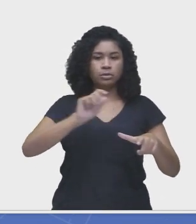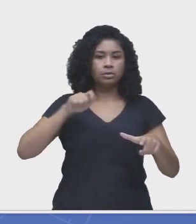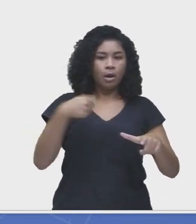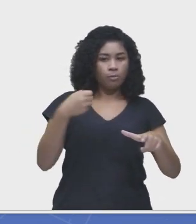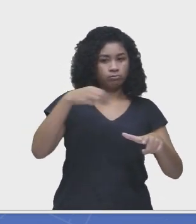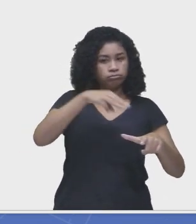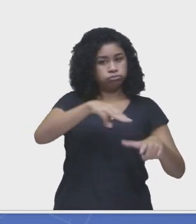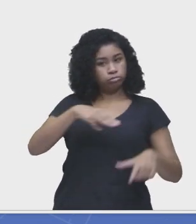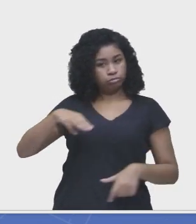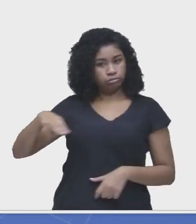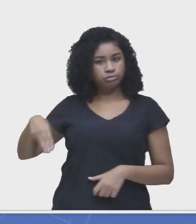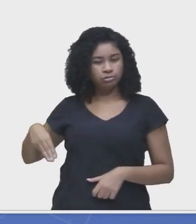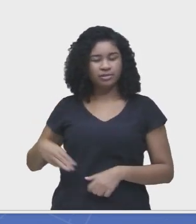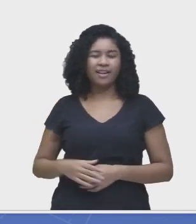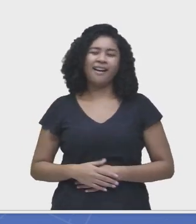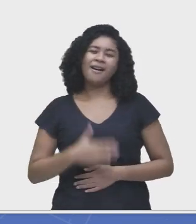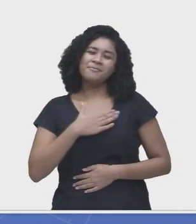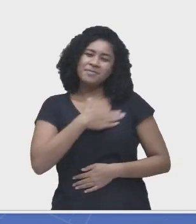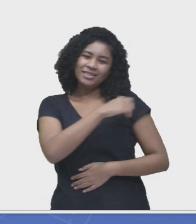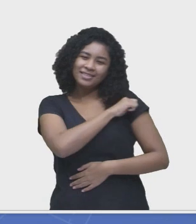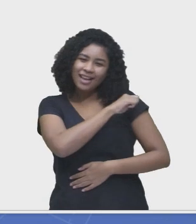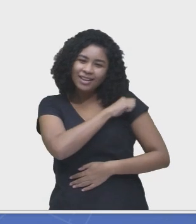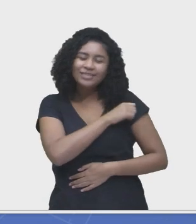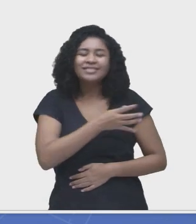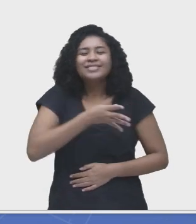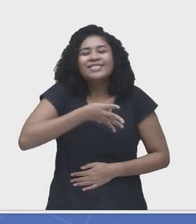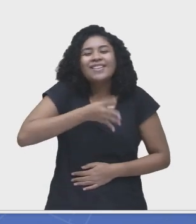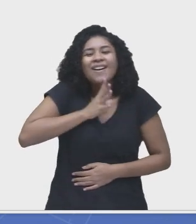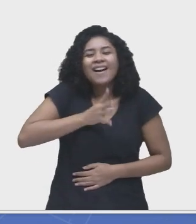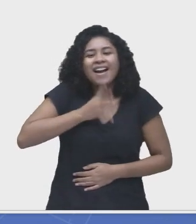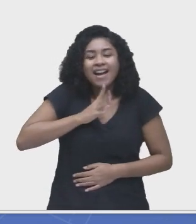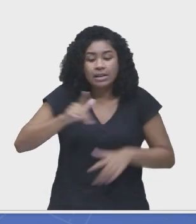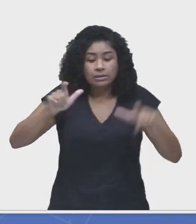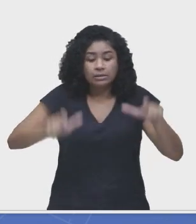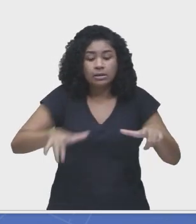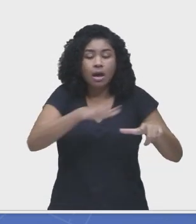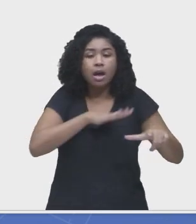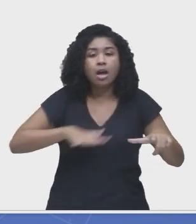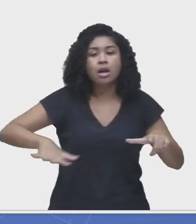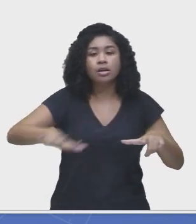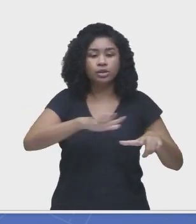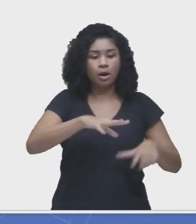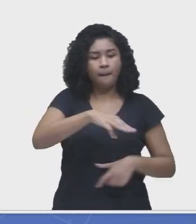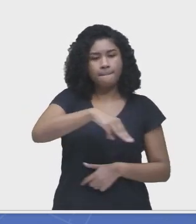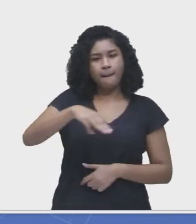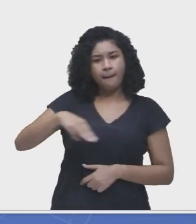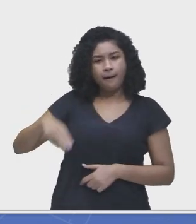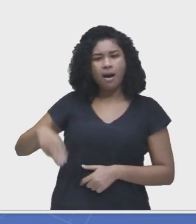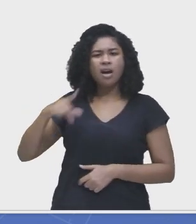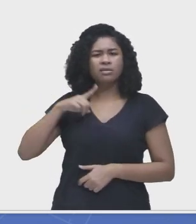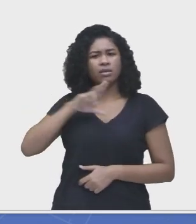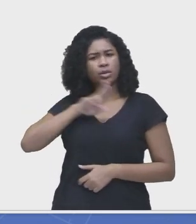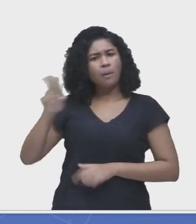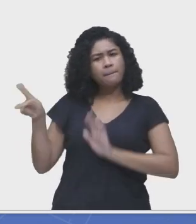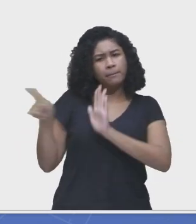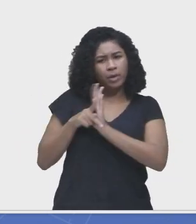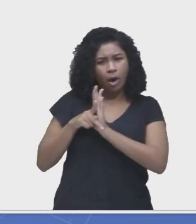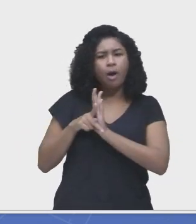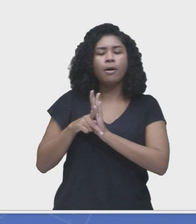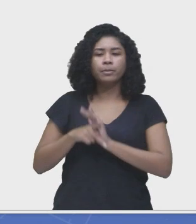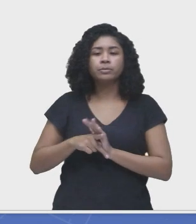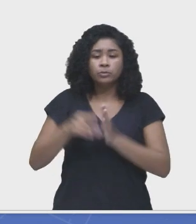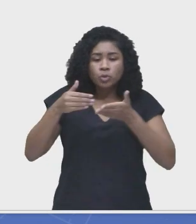do primeiro ano já sabem que a região da Mesopotâmia, chamada de Crescente Fértil, é ela que vai dar